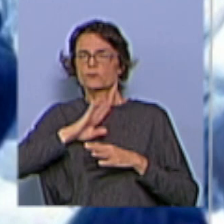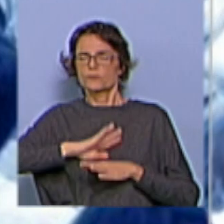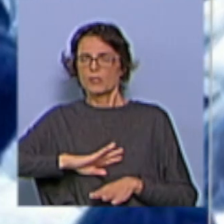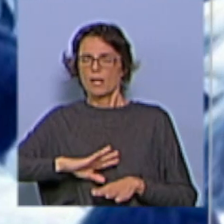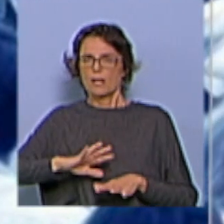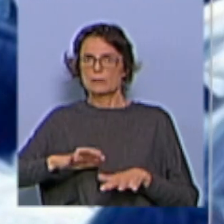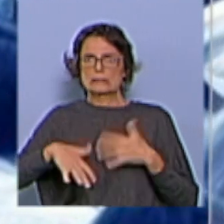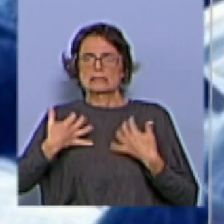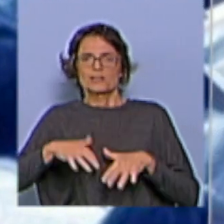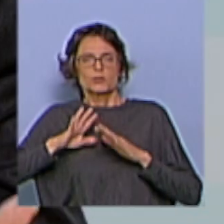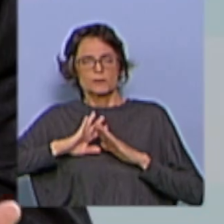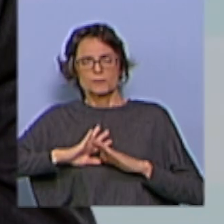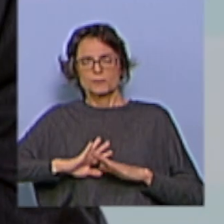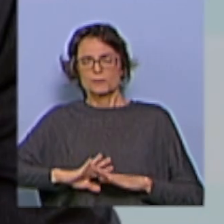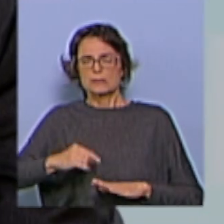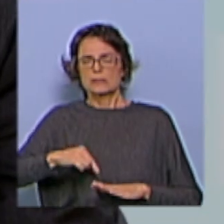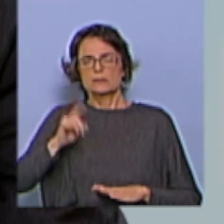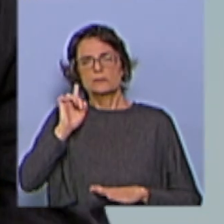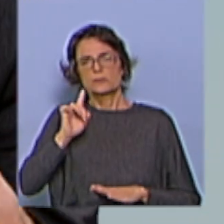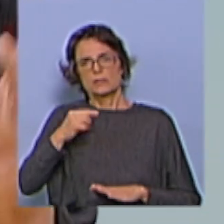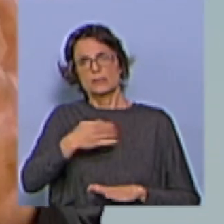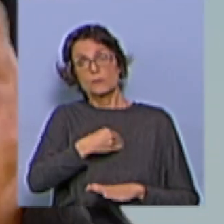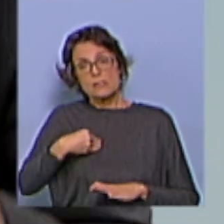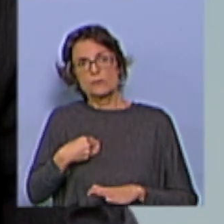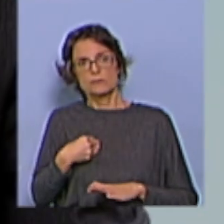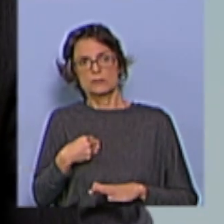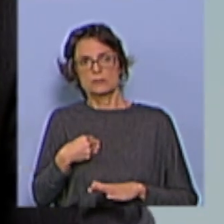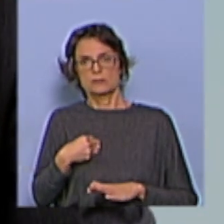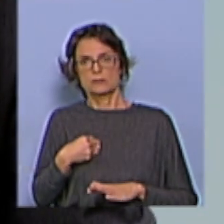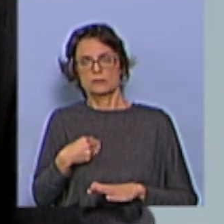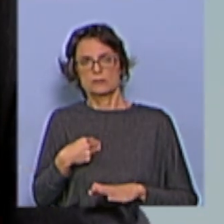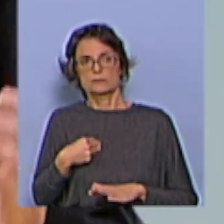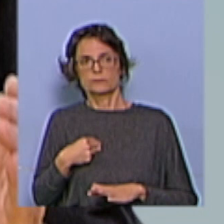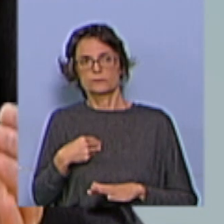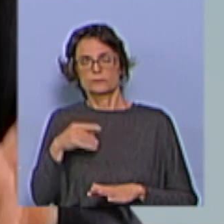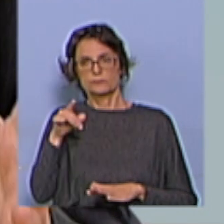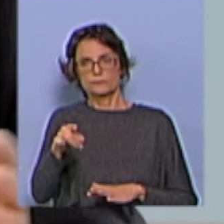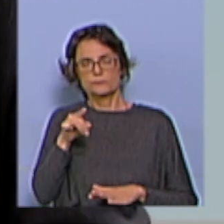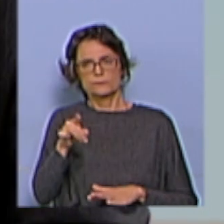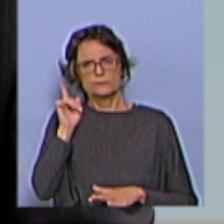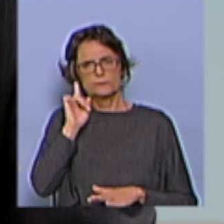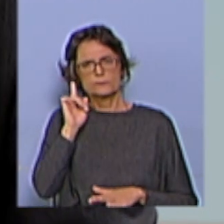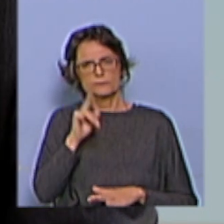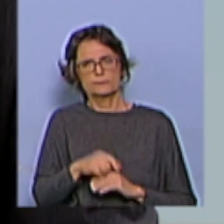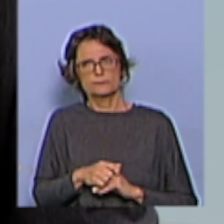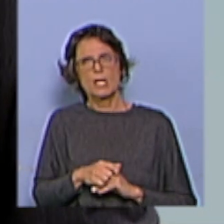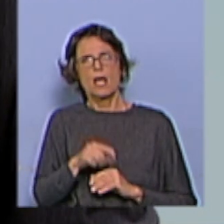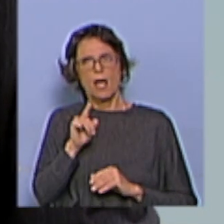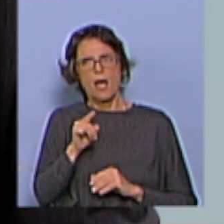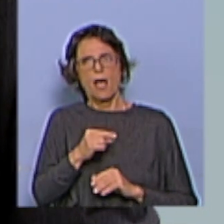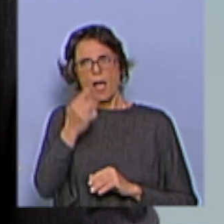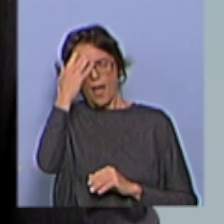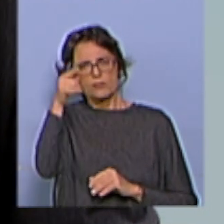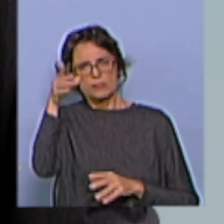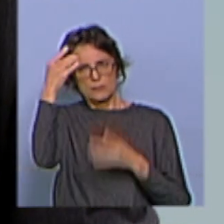níveis de solidão. E é necessário também ter em conta estes outros aspectos. E se calhar é este um dos aspectos que nos vem chamar a